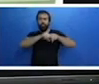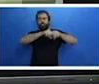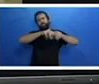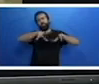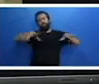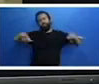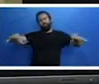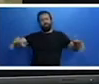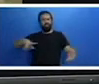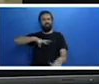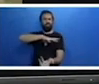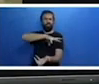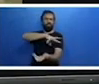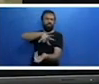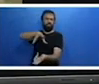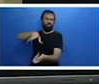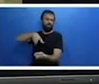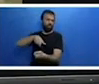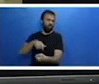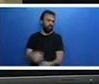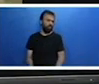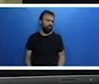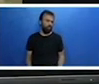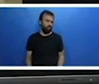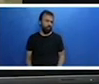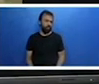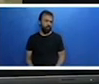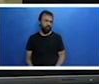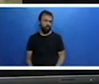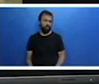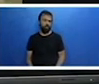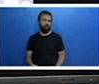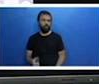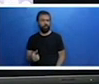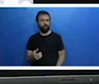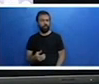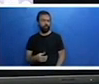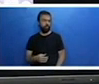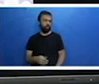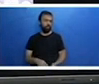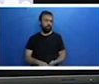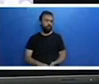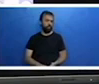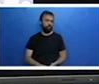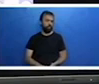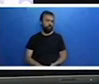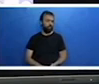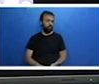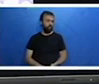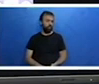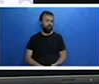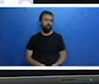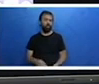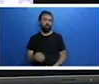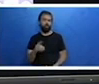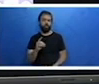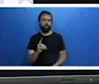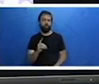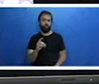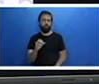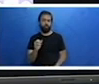espalhou, difundiu-se. Olha lá, popularizou entre homens e mulheres. Vamos ver a dama no